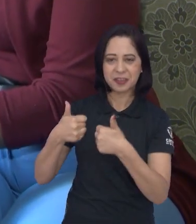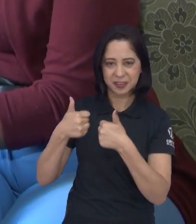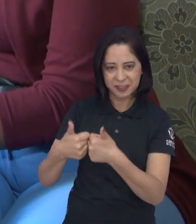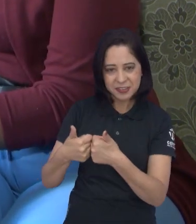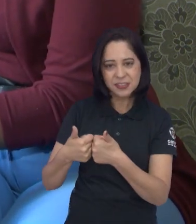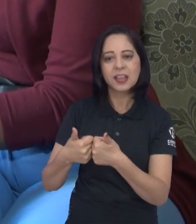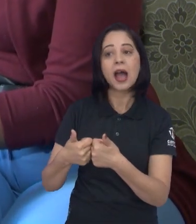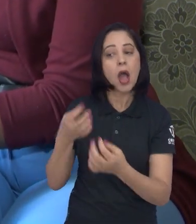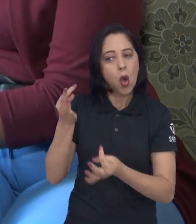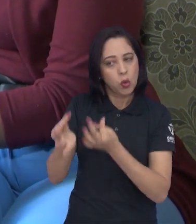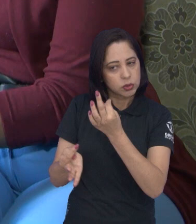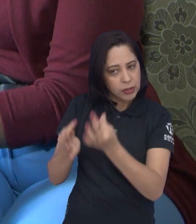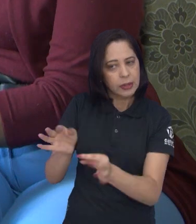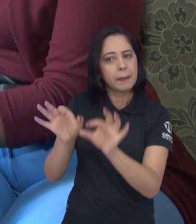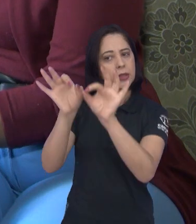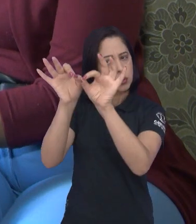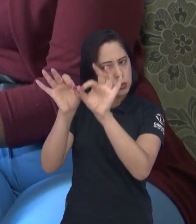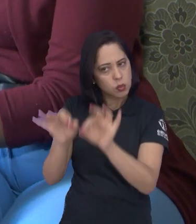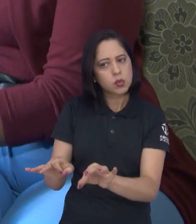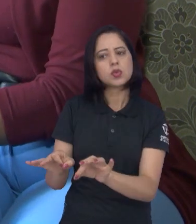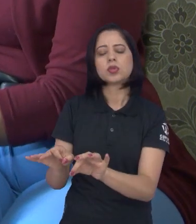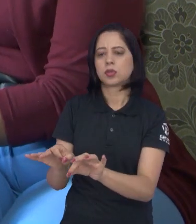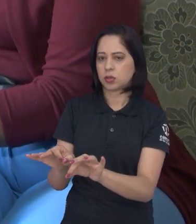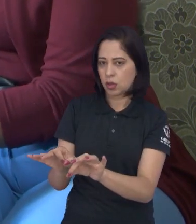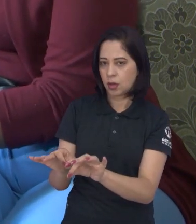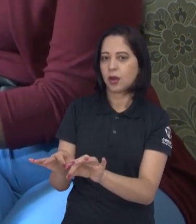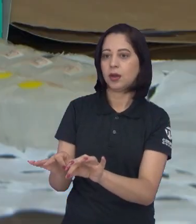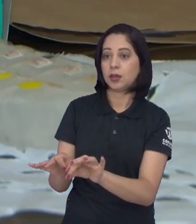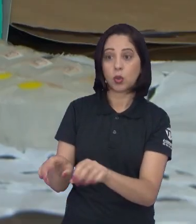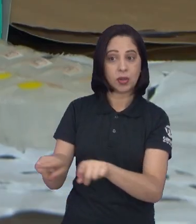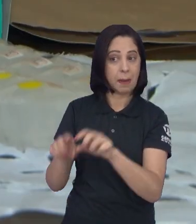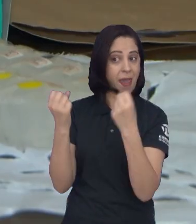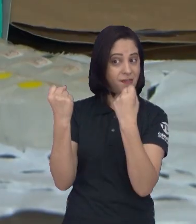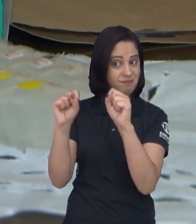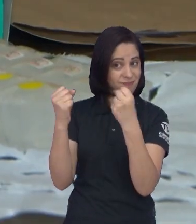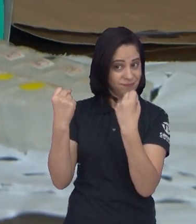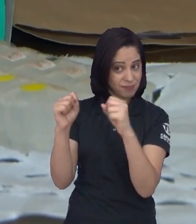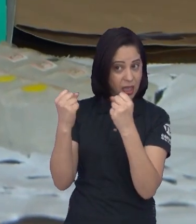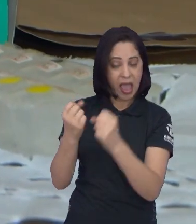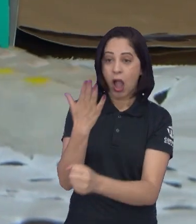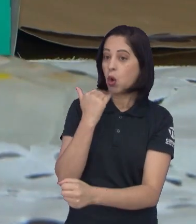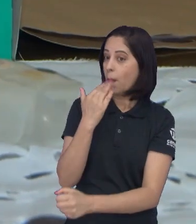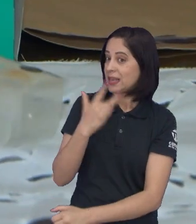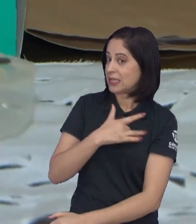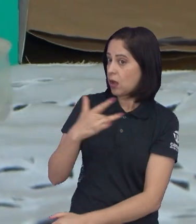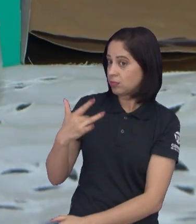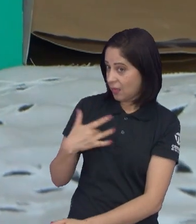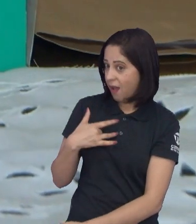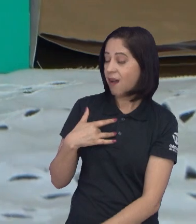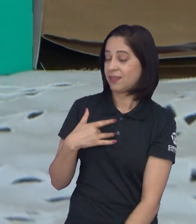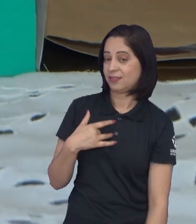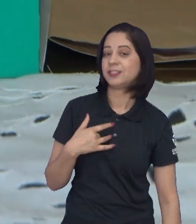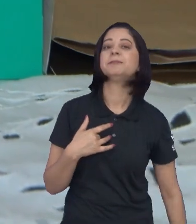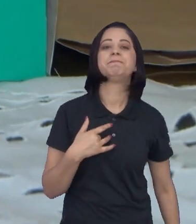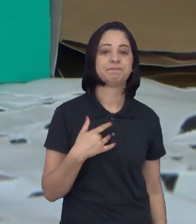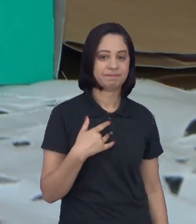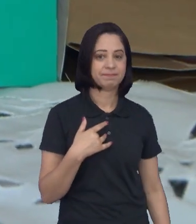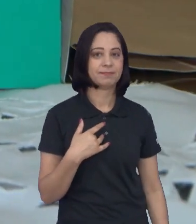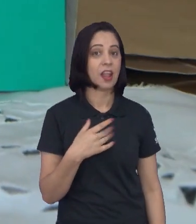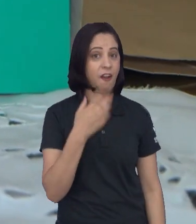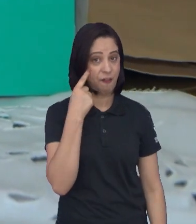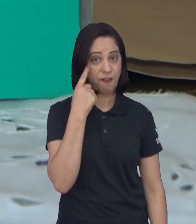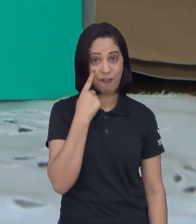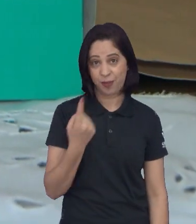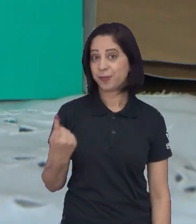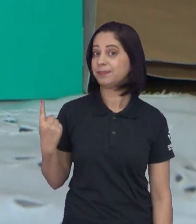com tratamento com a sua pressão em dia atividade física alimentação e é isso Gi ó fica como exemplo para